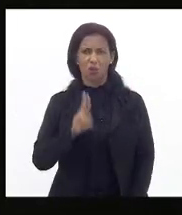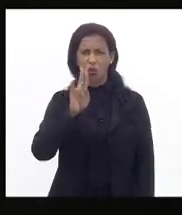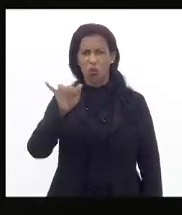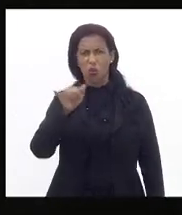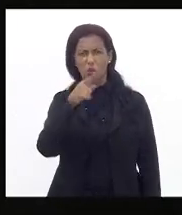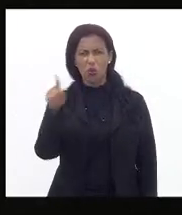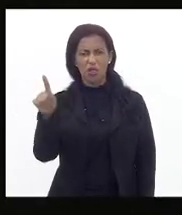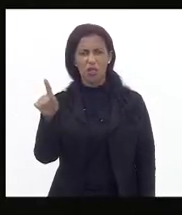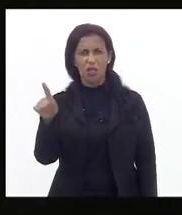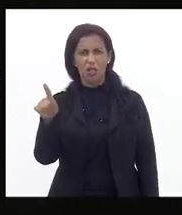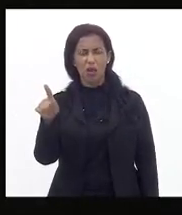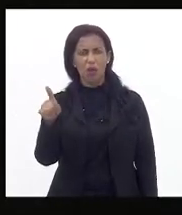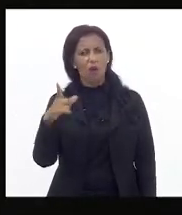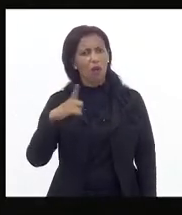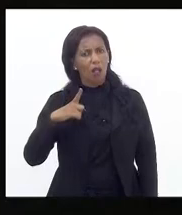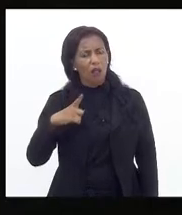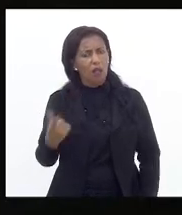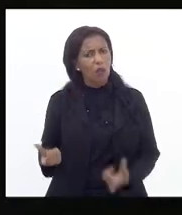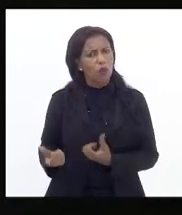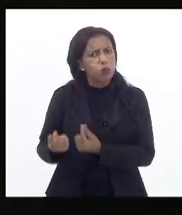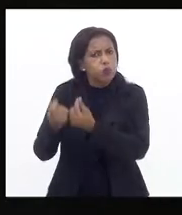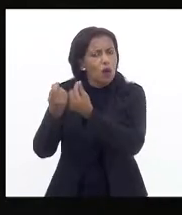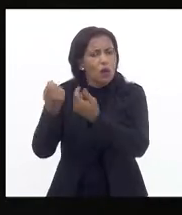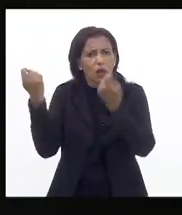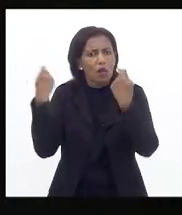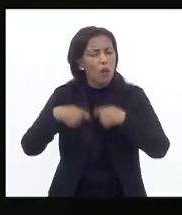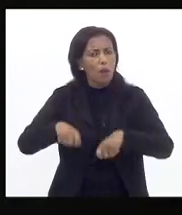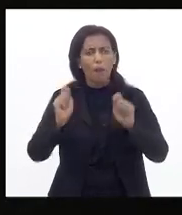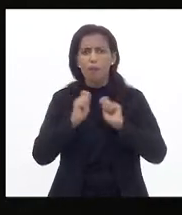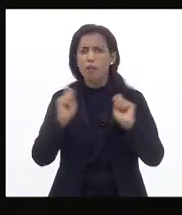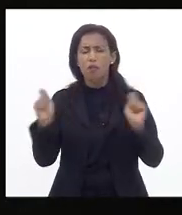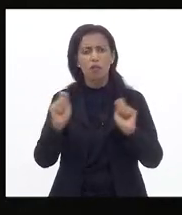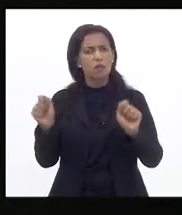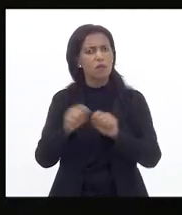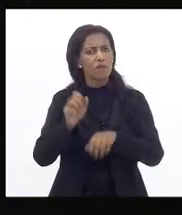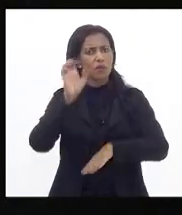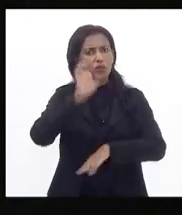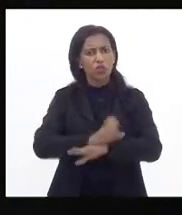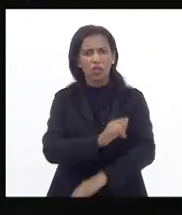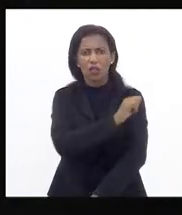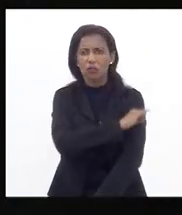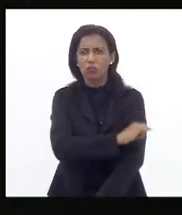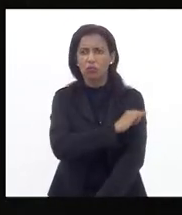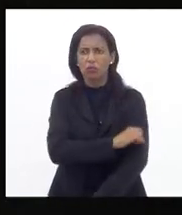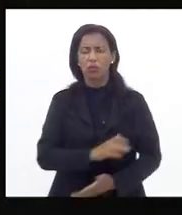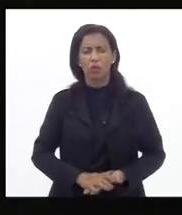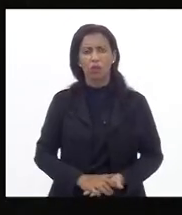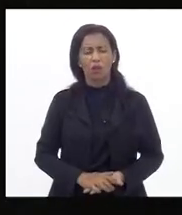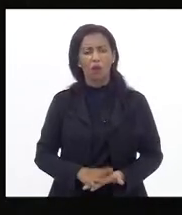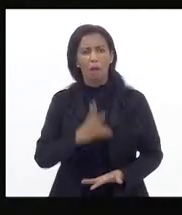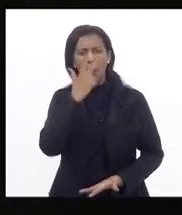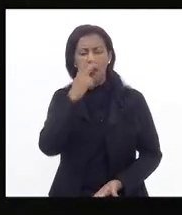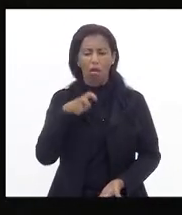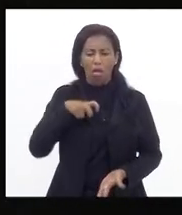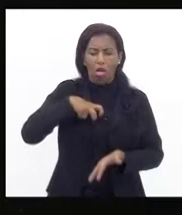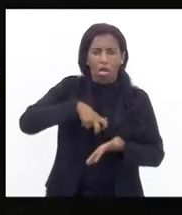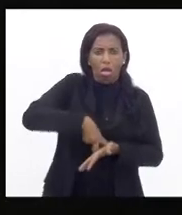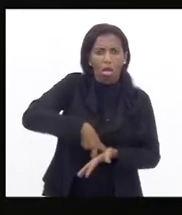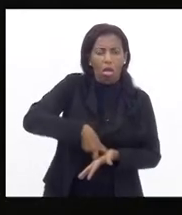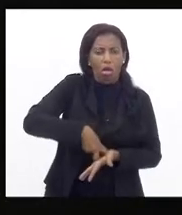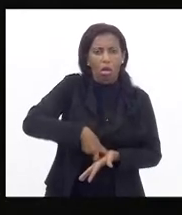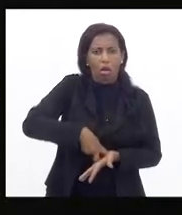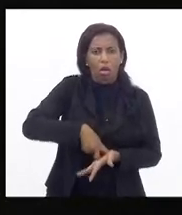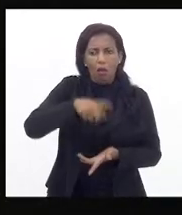emitir moeda ela não precisa e fazer com que o Estado do Rio de Janeiro fique de joelhos e